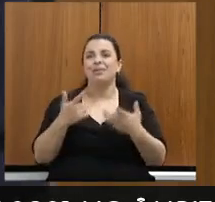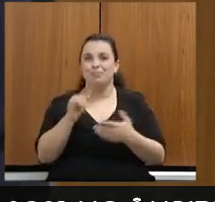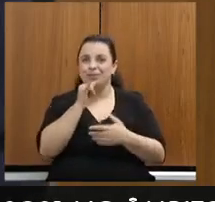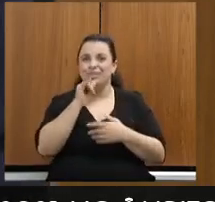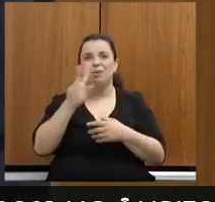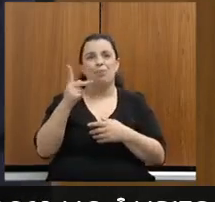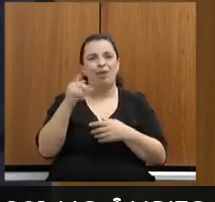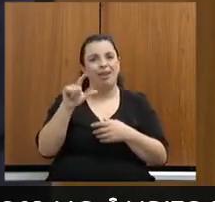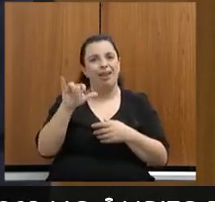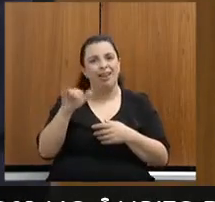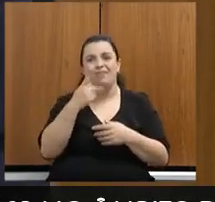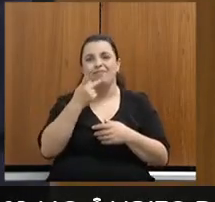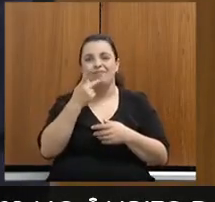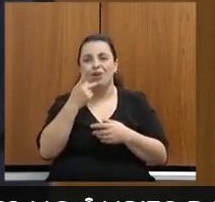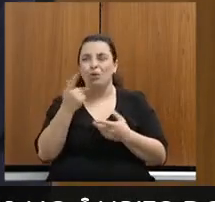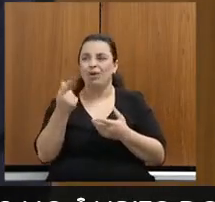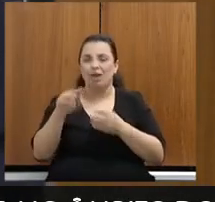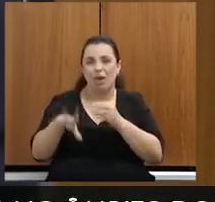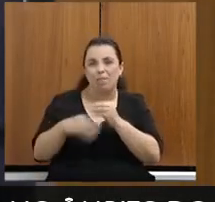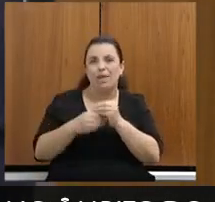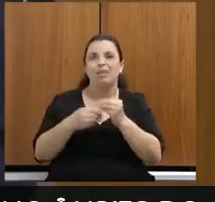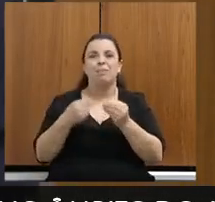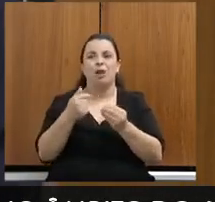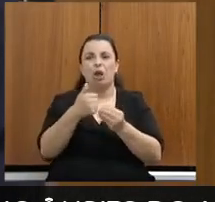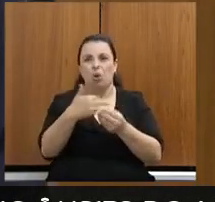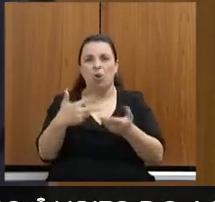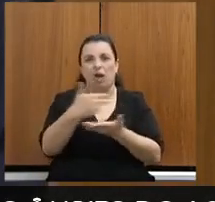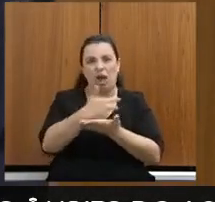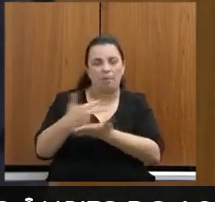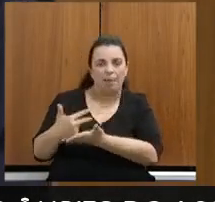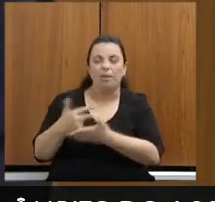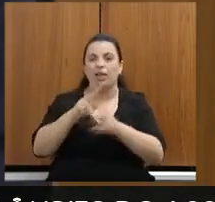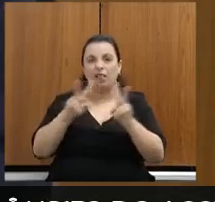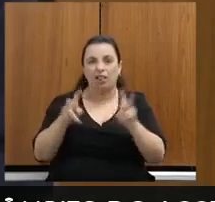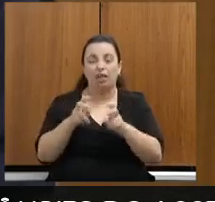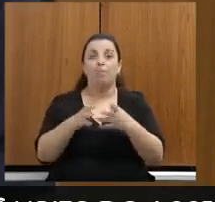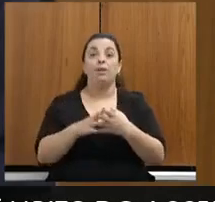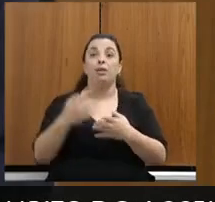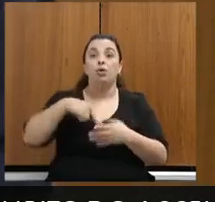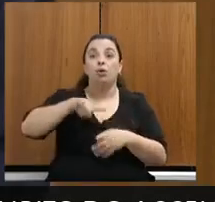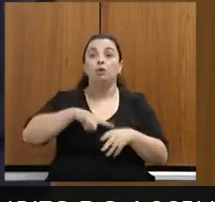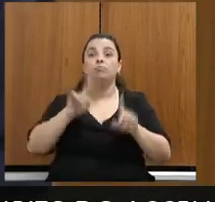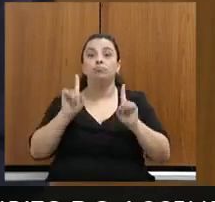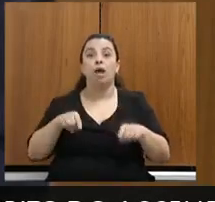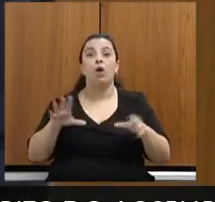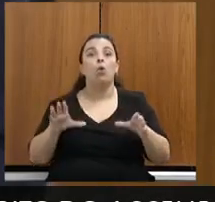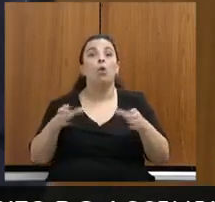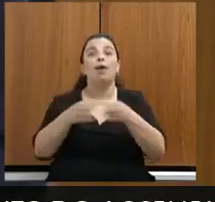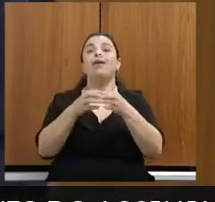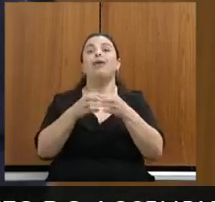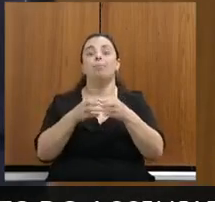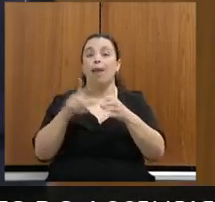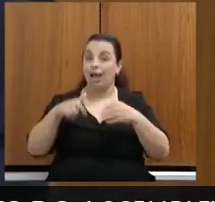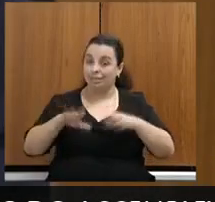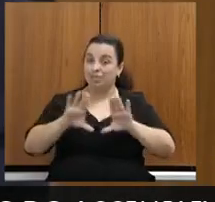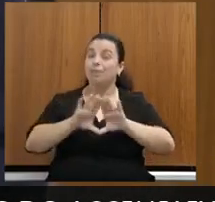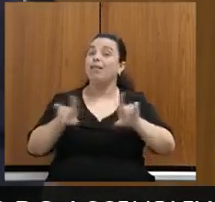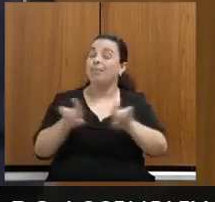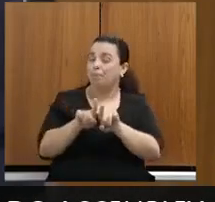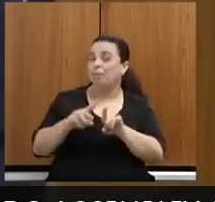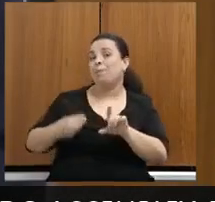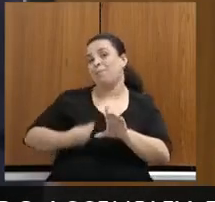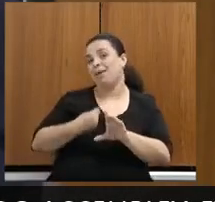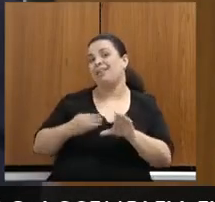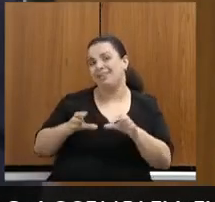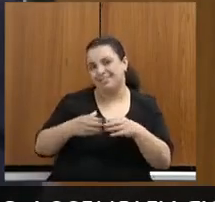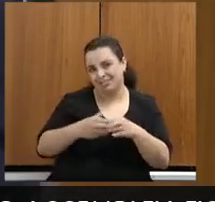porque todo todos nós estamos juntos não adianta que ninguém faz nada para o fundamento sozinho então nós somos uma equipe a assembleia faz parte desse nosso time então